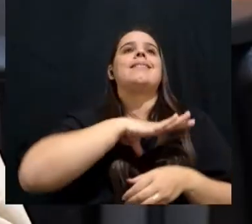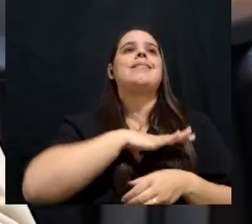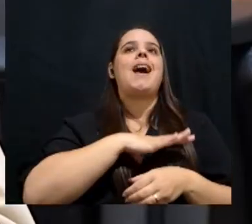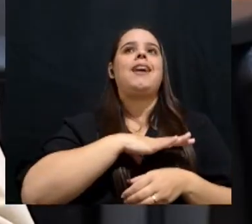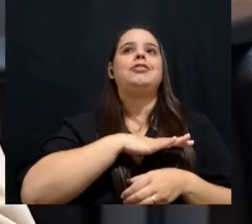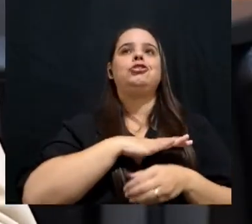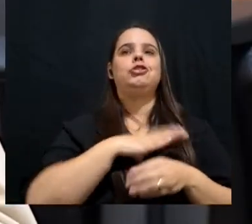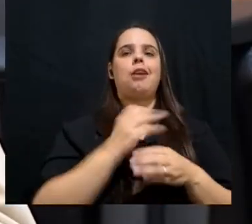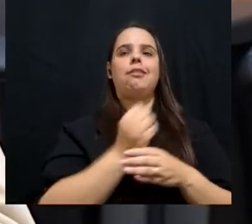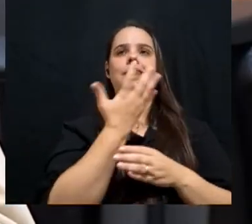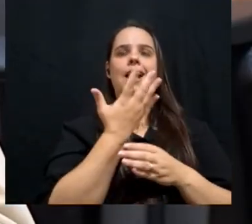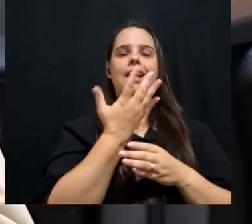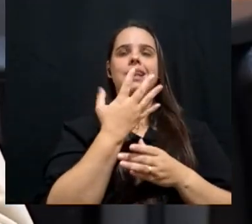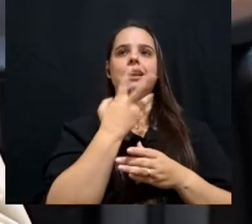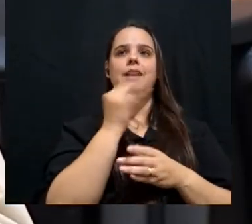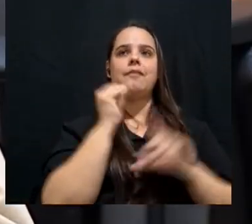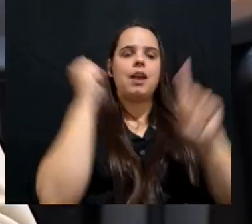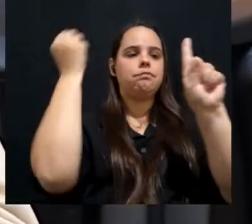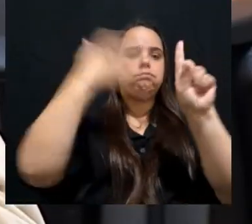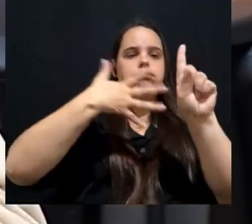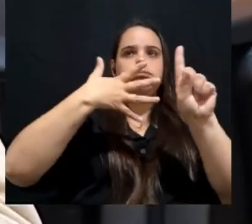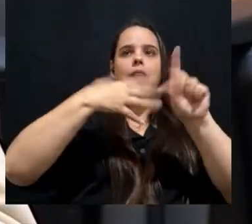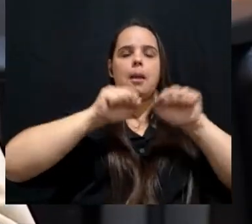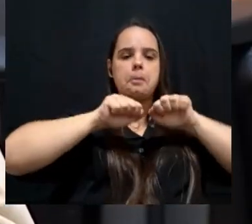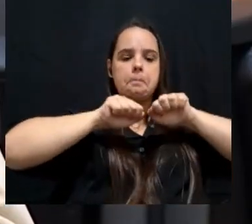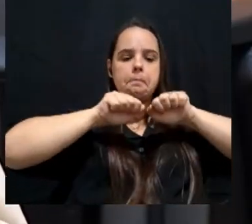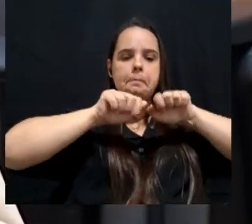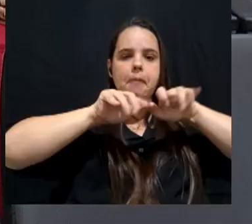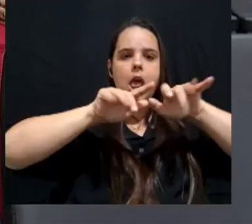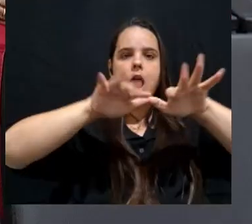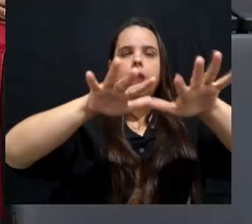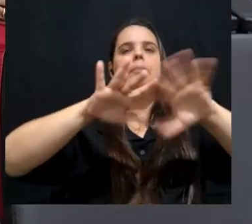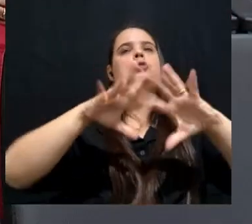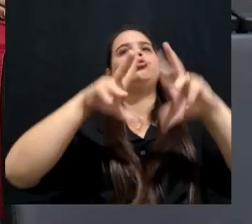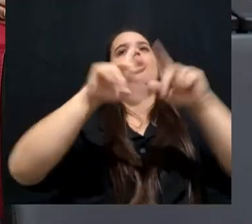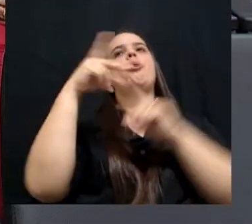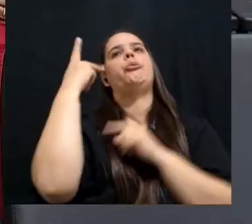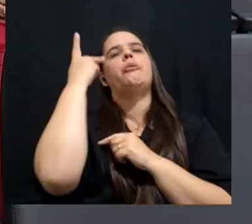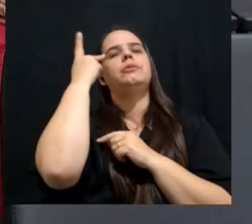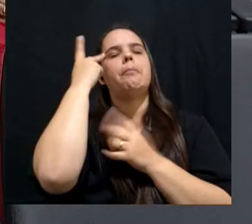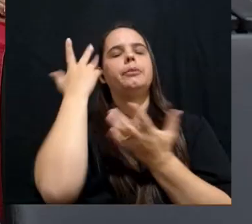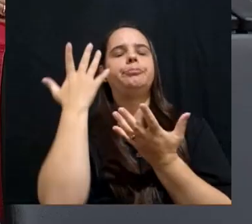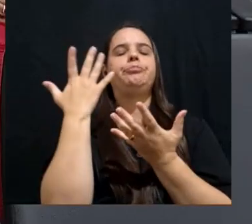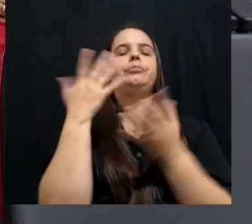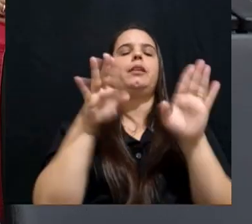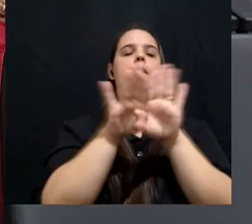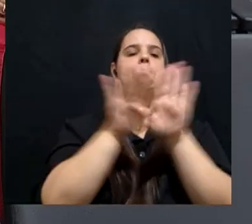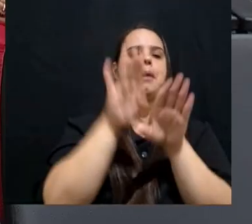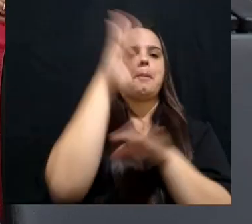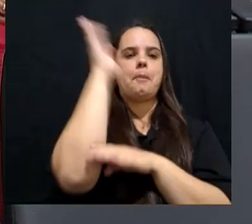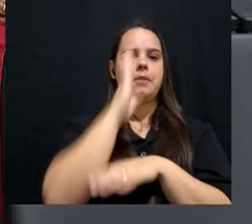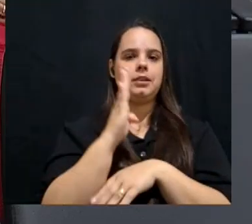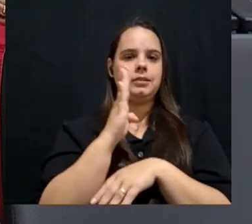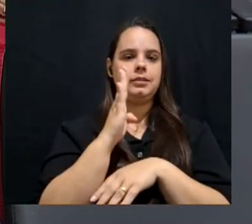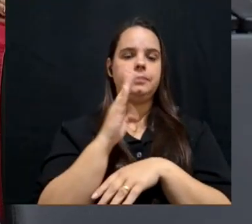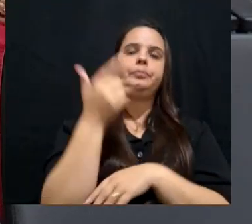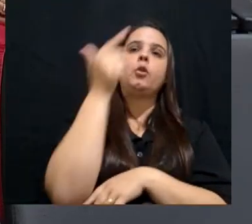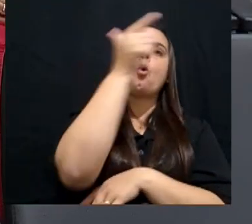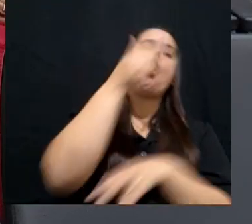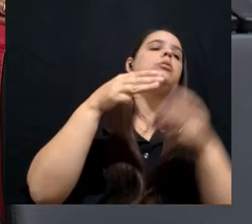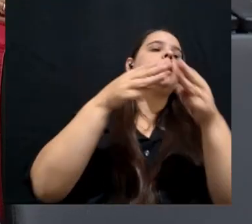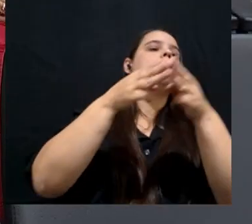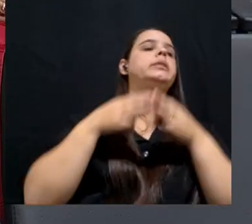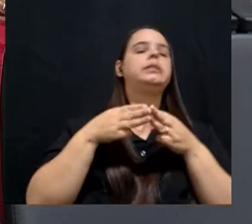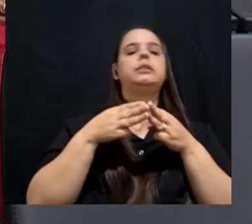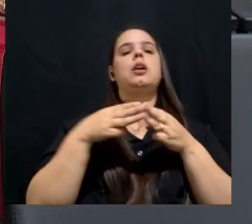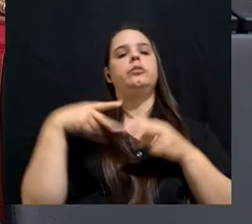e é modelo para todo o estado de São Paulo e, nesse caso, para o Brasil. Tá certo. Outra moção também, né, do vereador na área